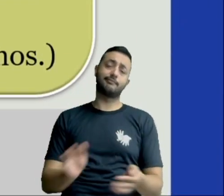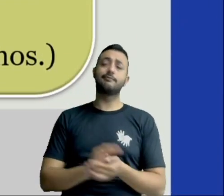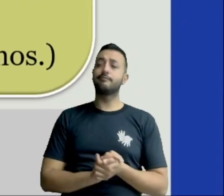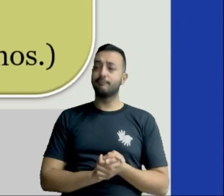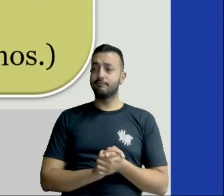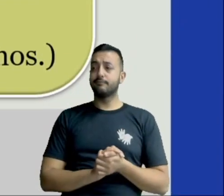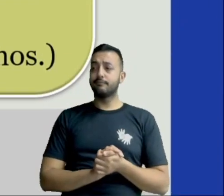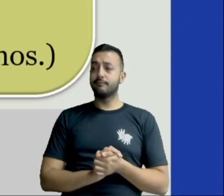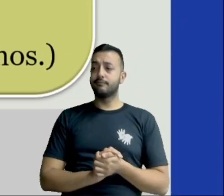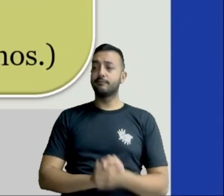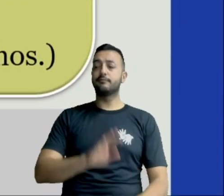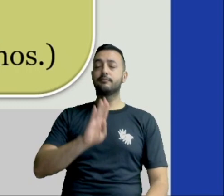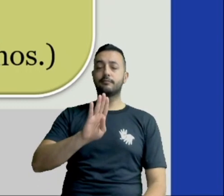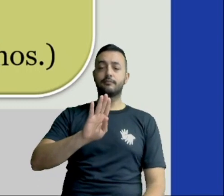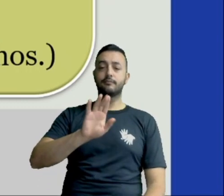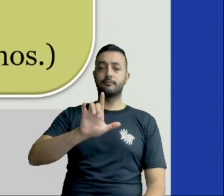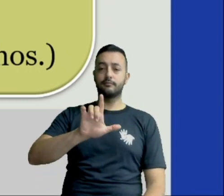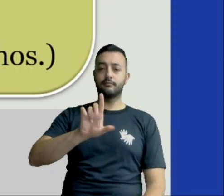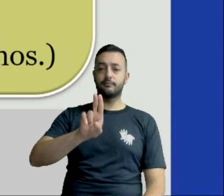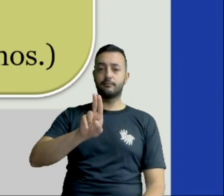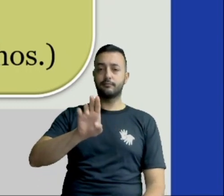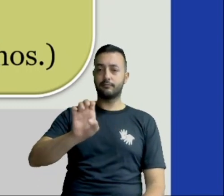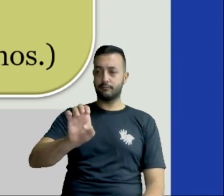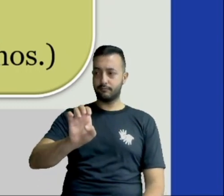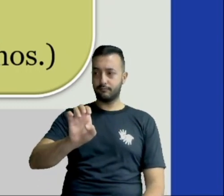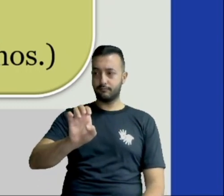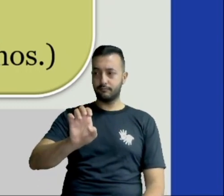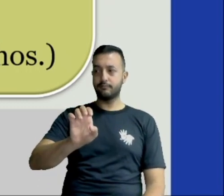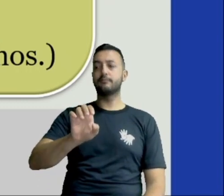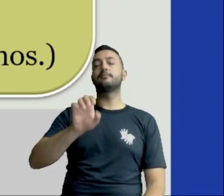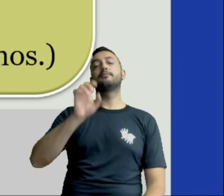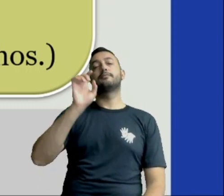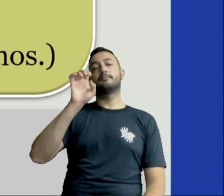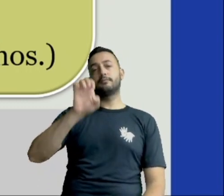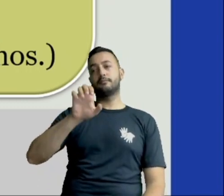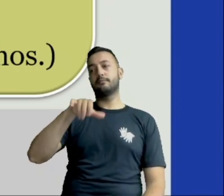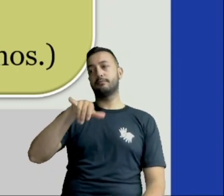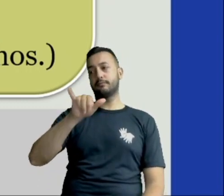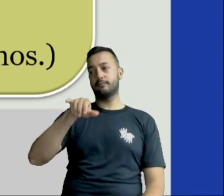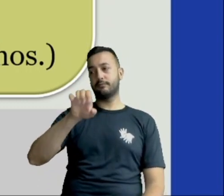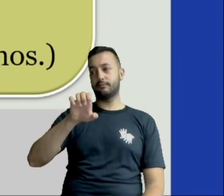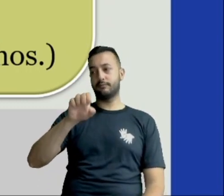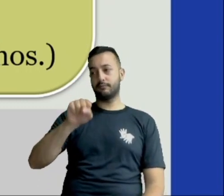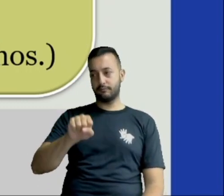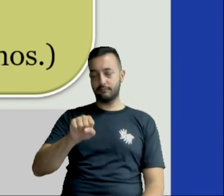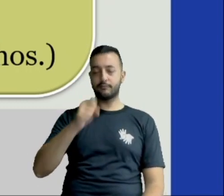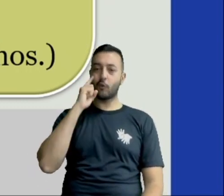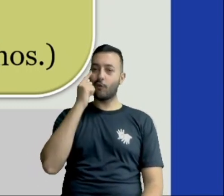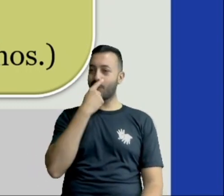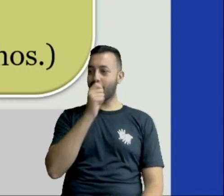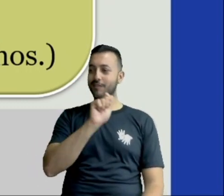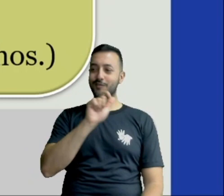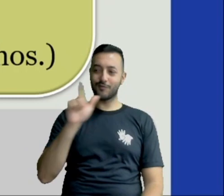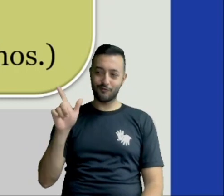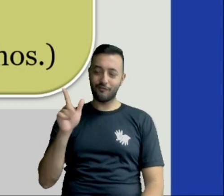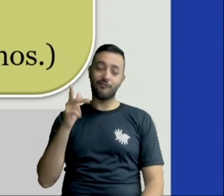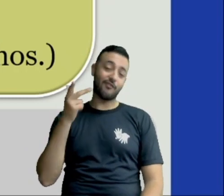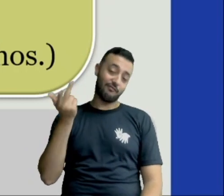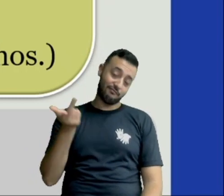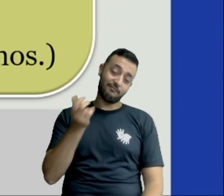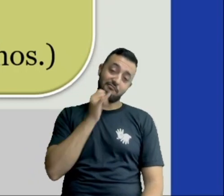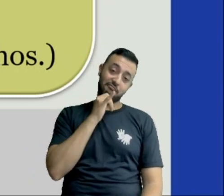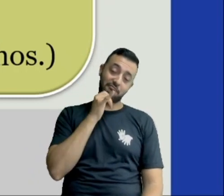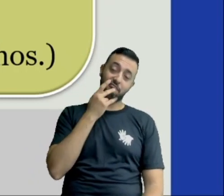temos. Blue eyes, para olhos azuis. E aí o exemplo, she has blue